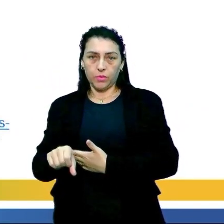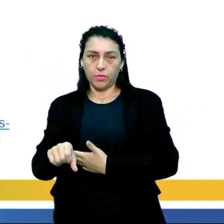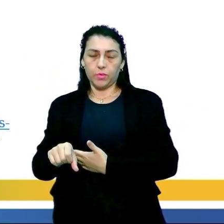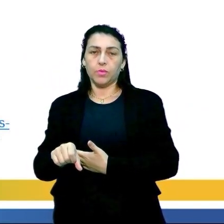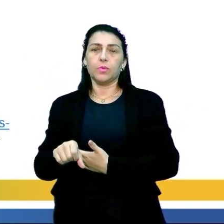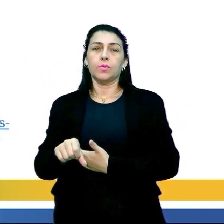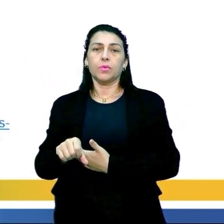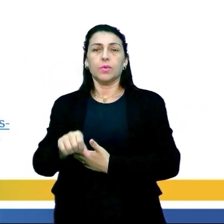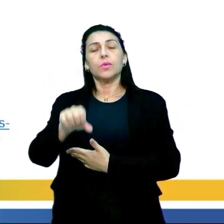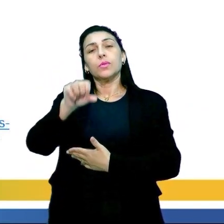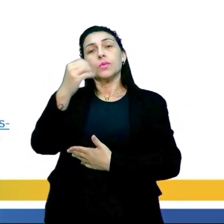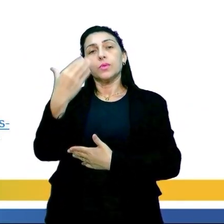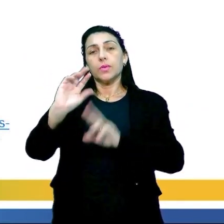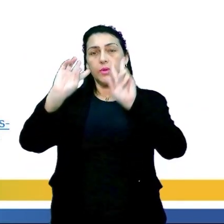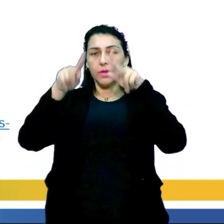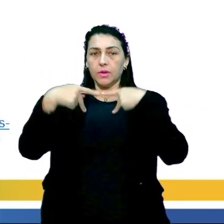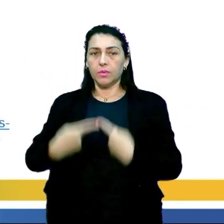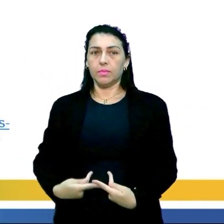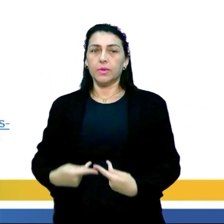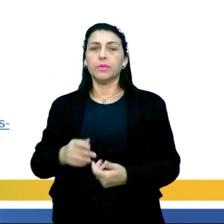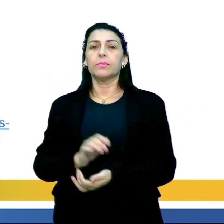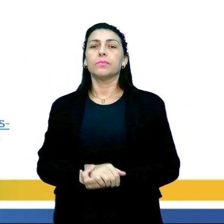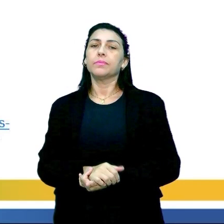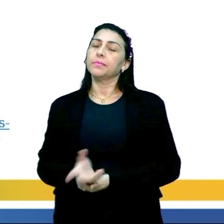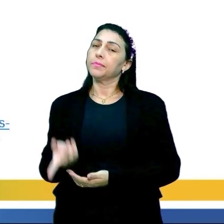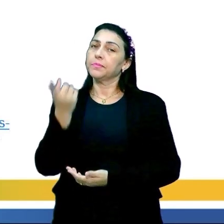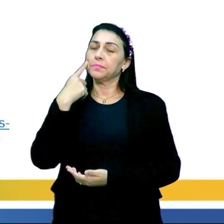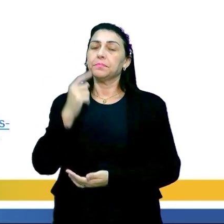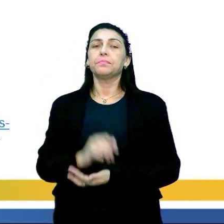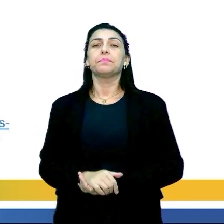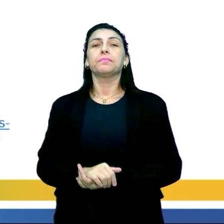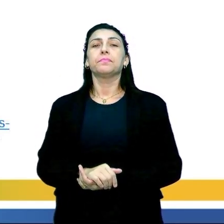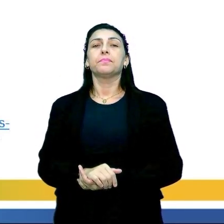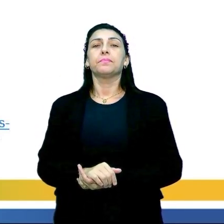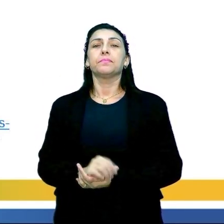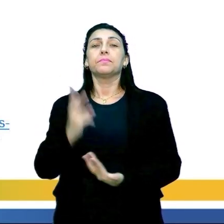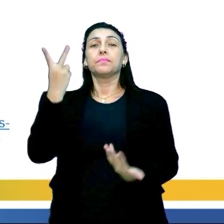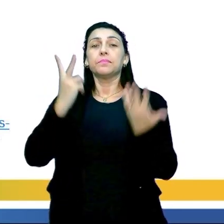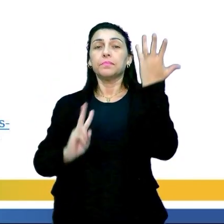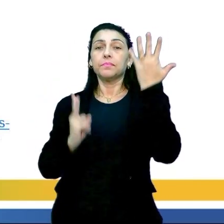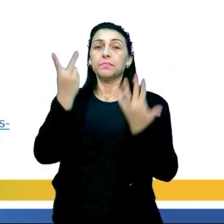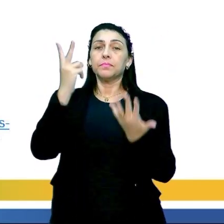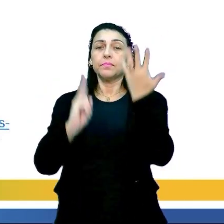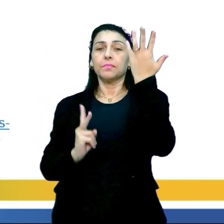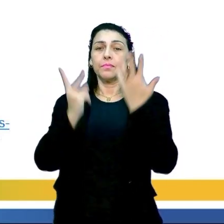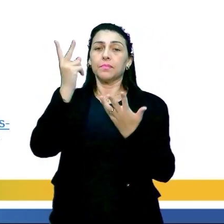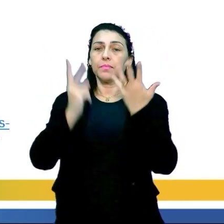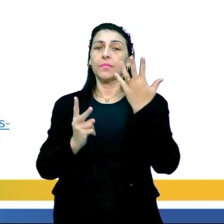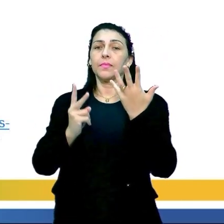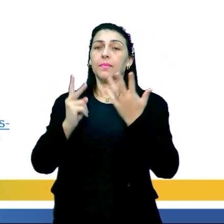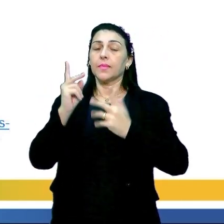no componente de Ciências Humanas. Então vamos lá? O frevo é